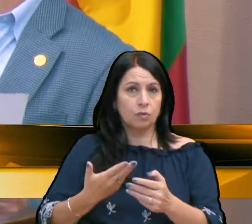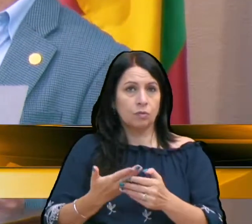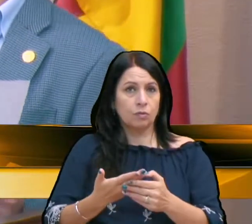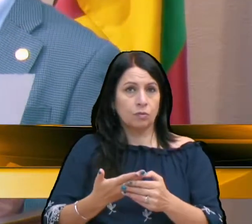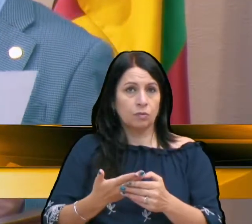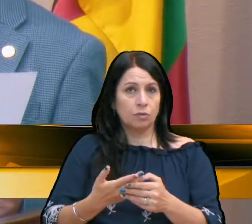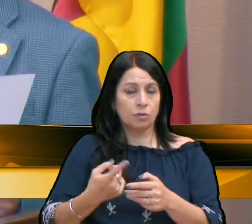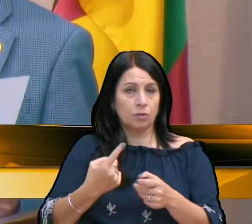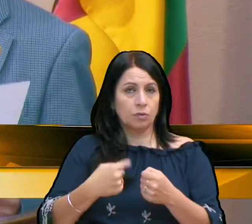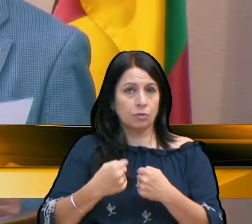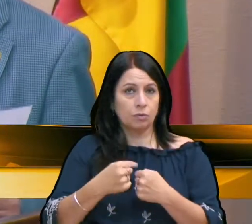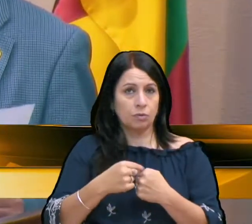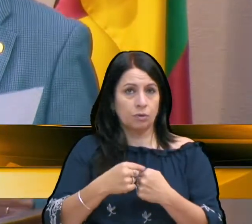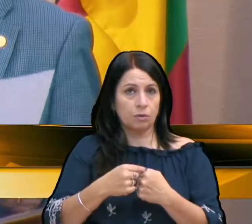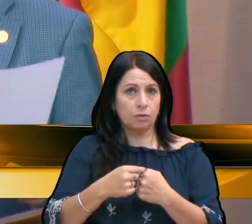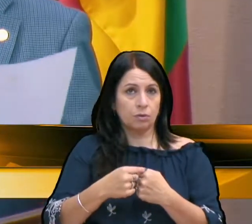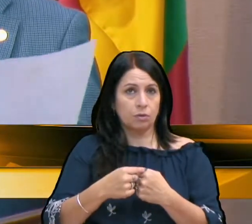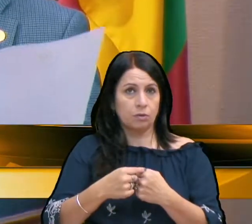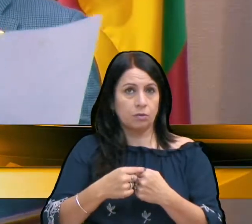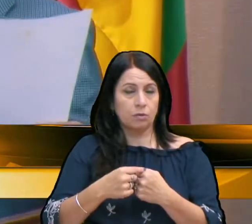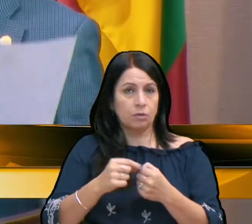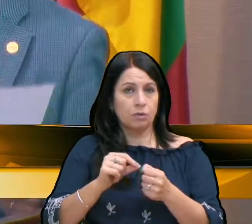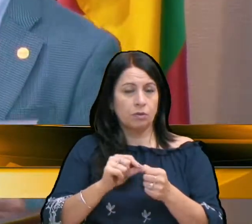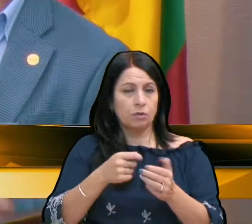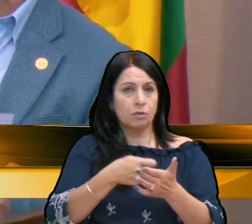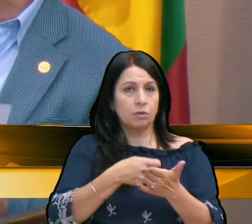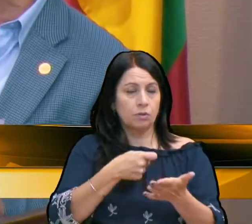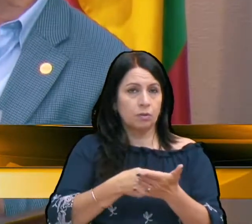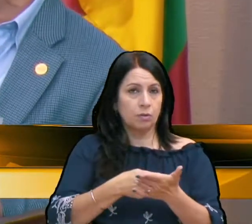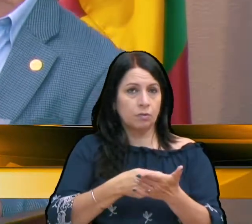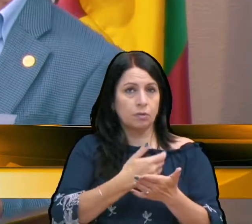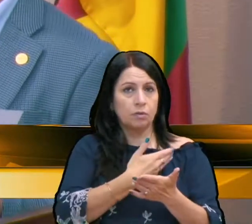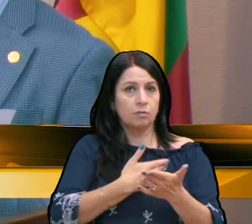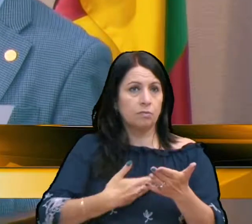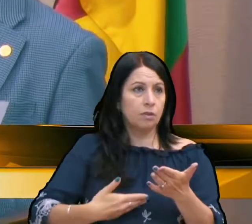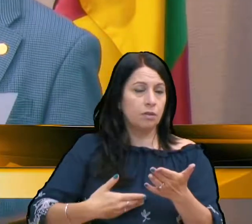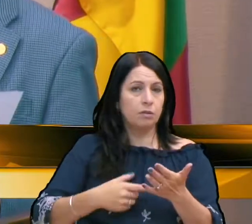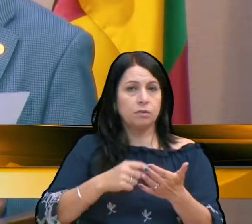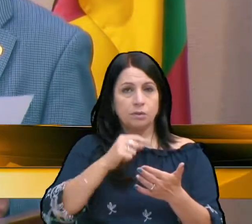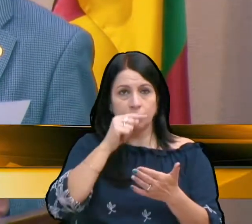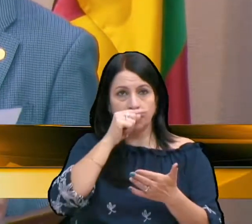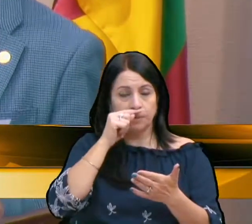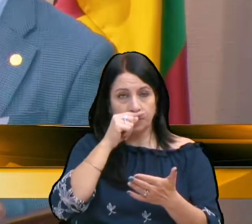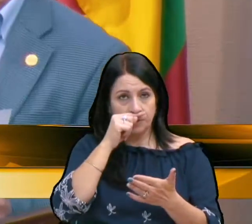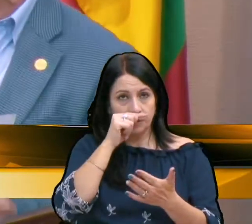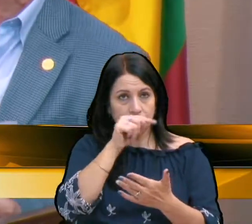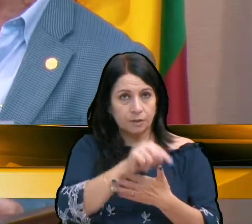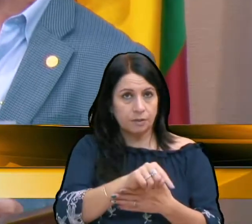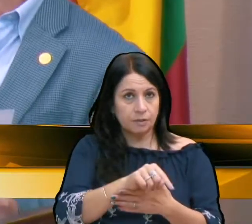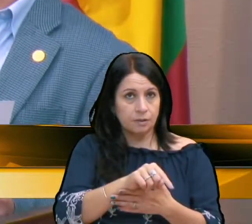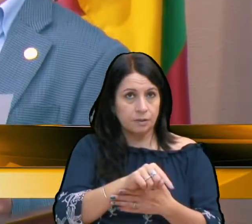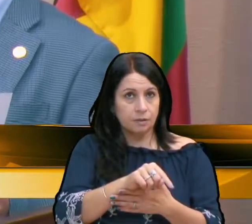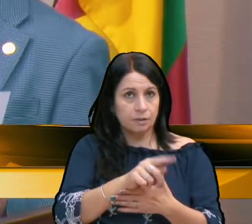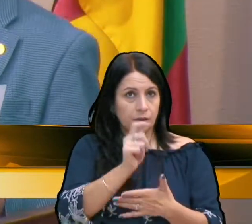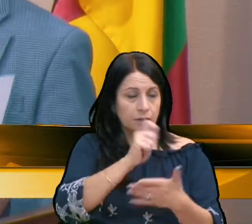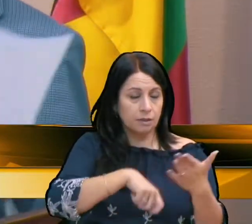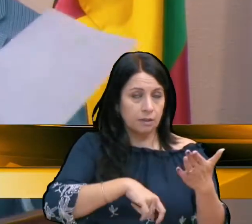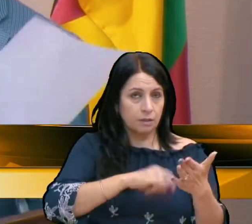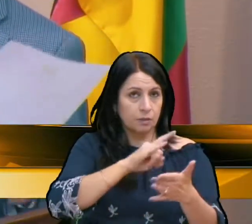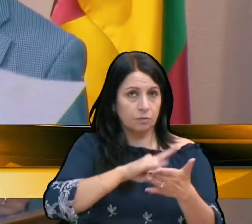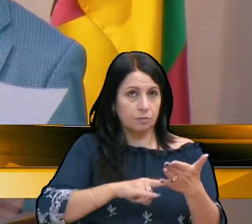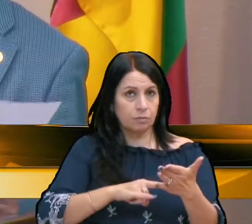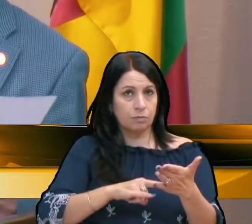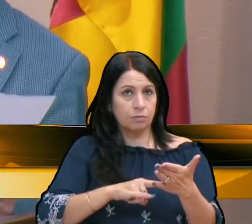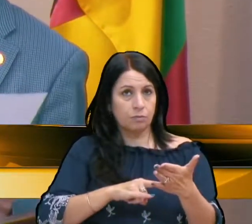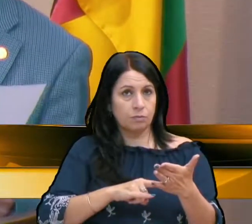O município de Caxias do Sul está exigindo que o governador Sartori, ou qualquer que seja o governador, assine um documento